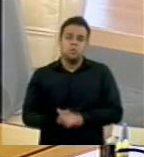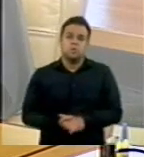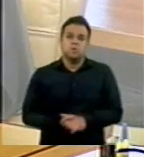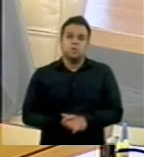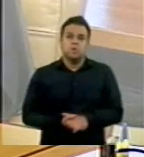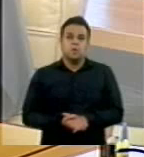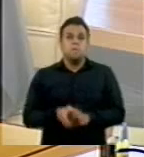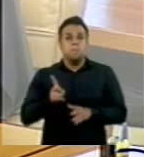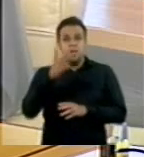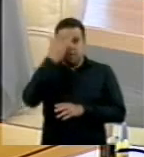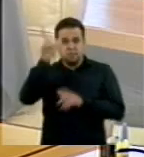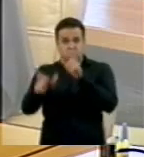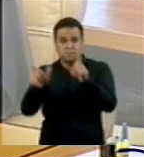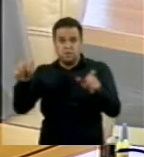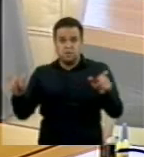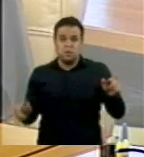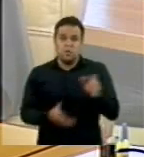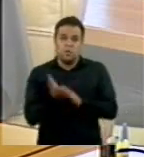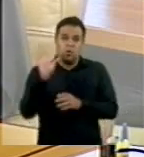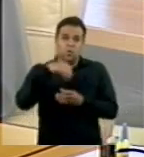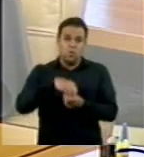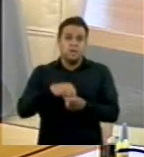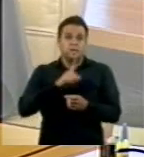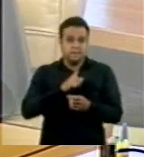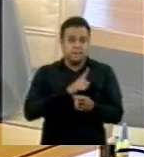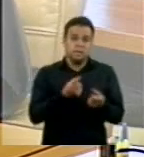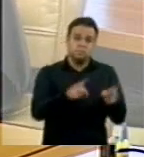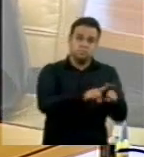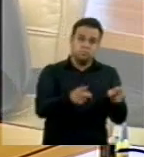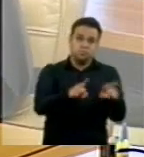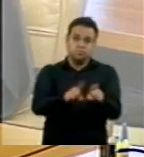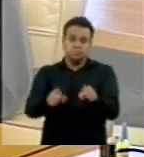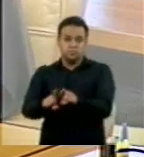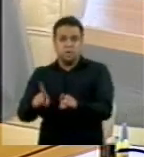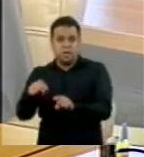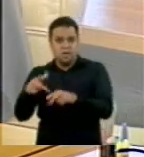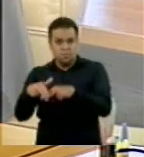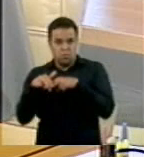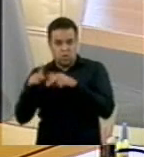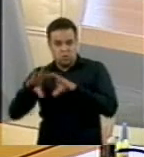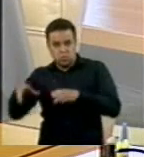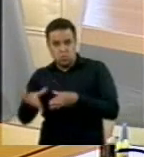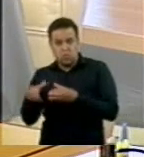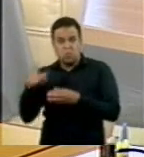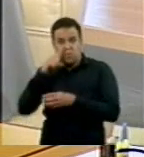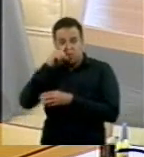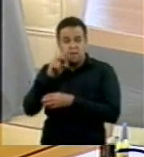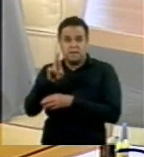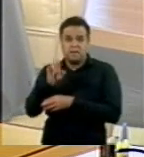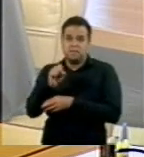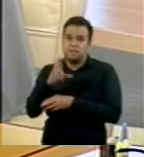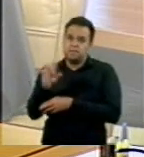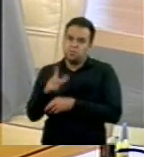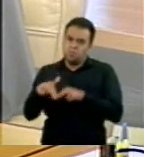incluir seus ou suas eventuais parceiras, impõe-se a este grupo de risco, a partir